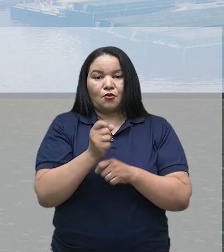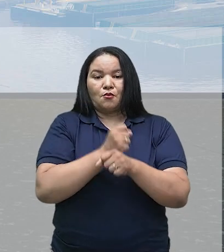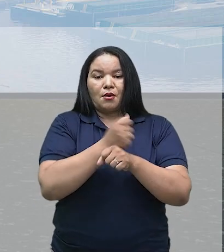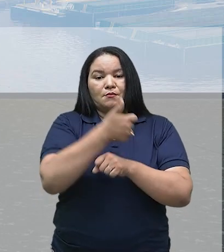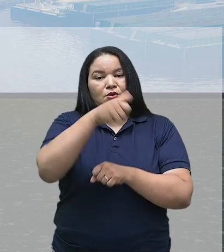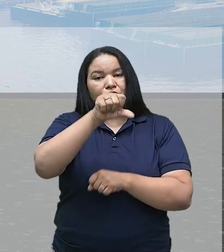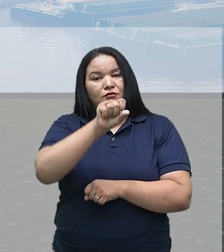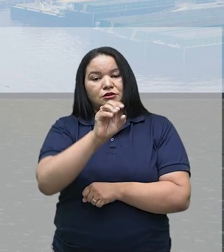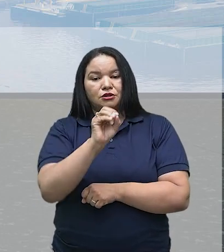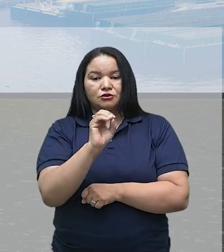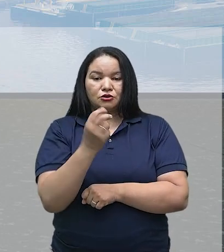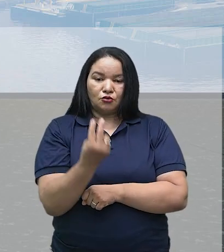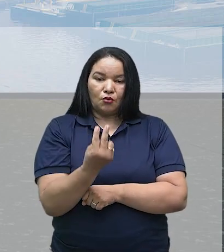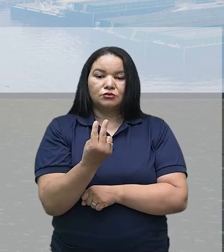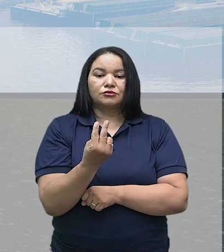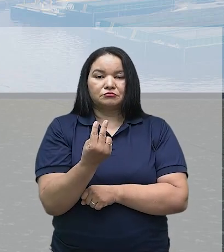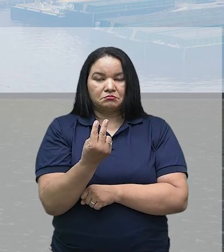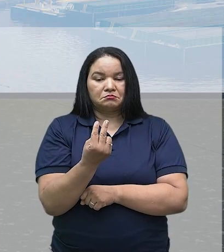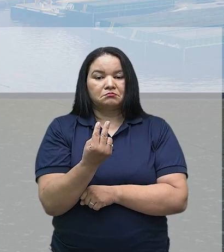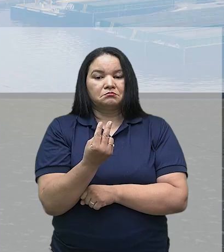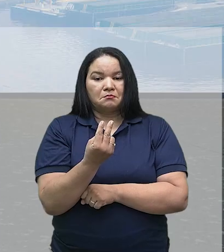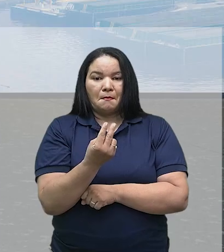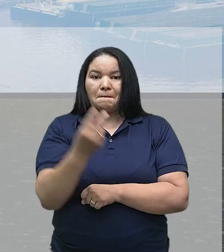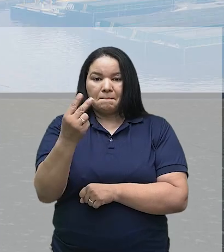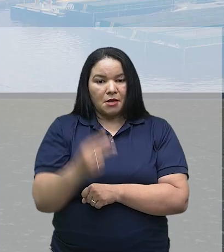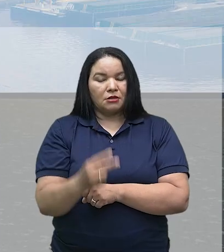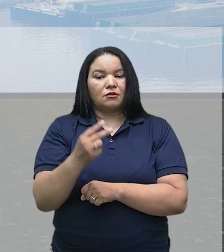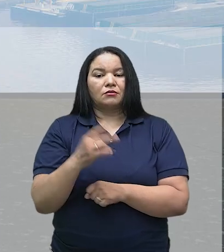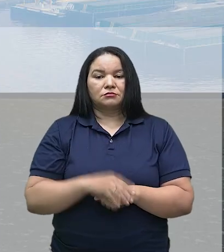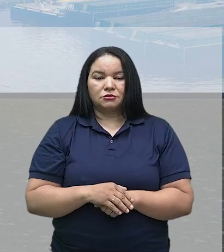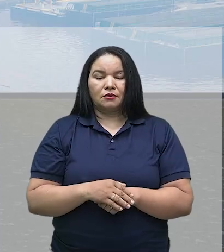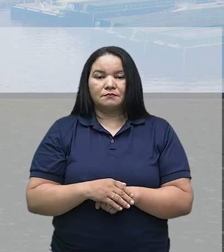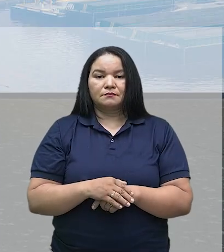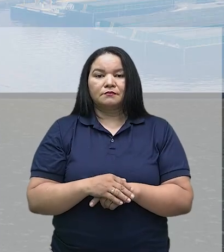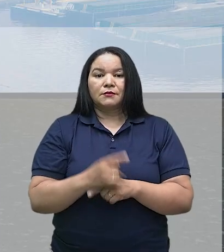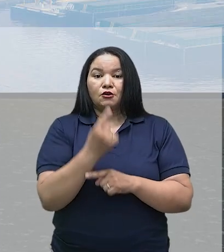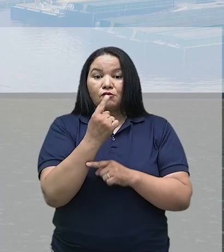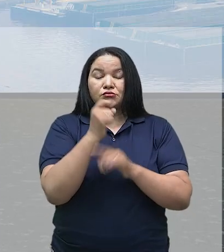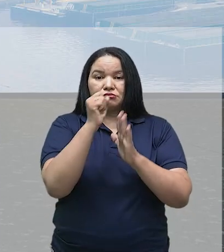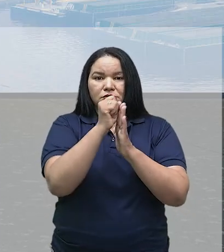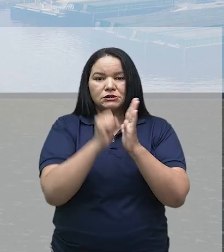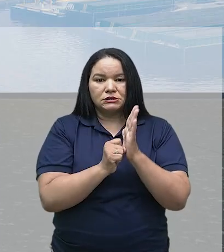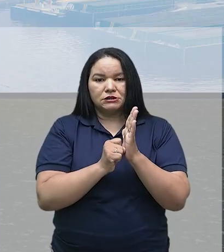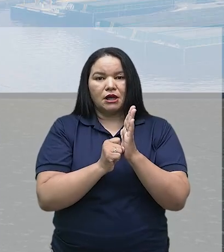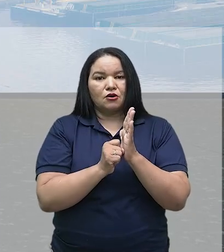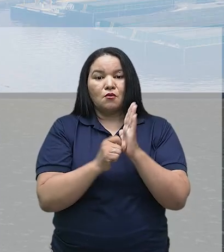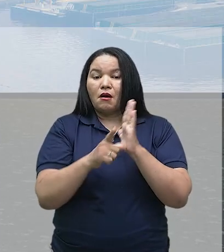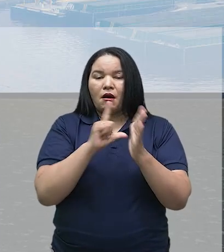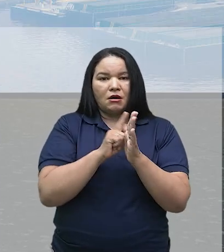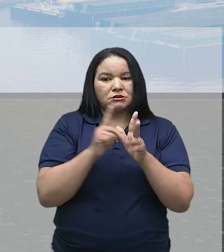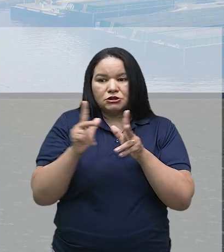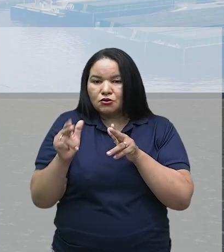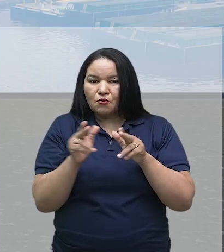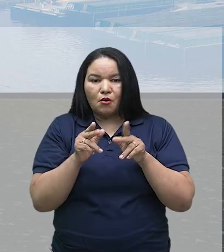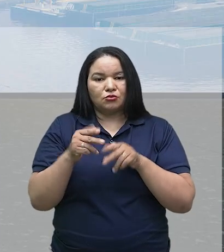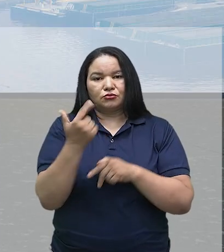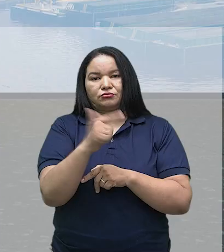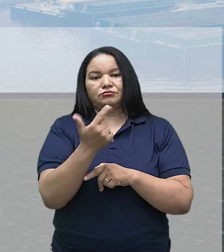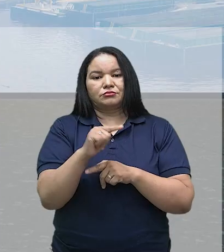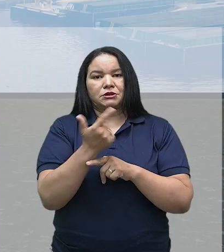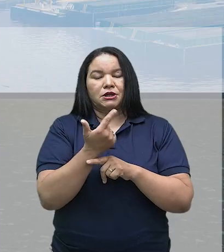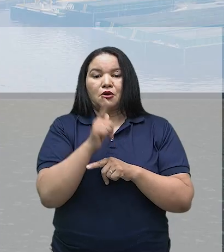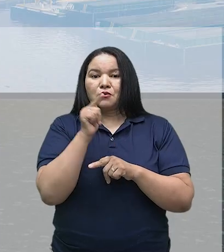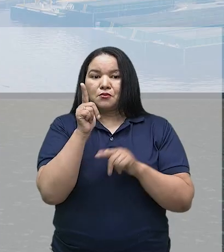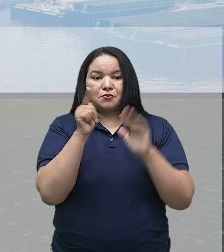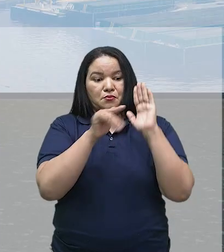ano de 1902. Então, em uma contagem de cerca de pouco mais de um século, nunca tinha sido marcado esse